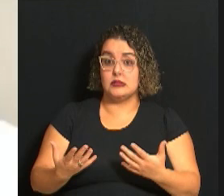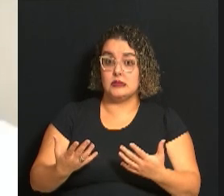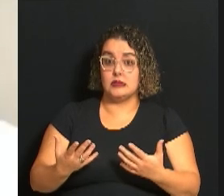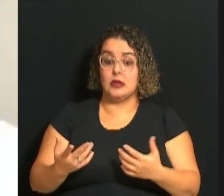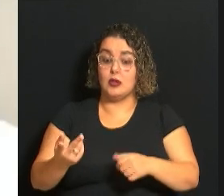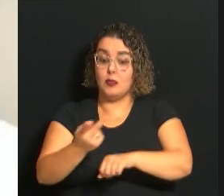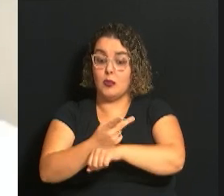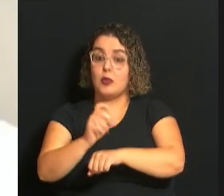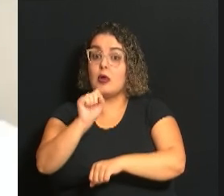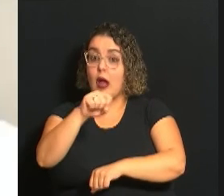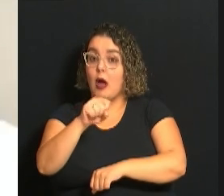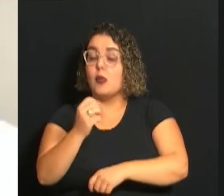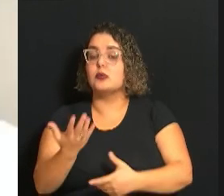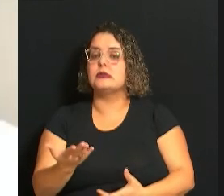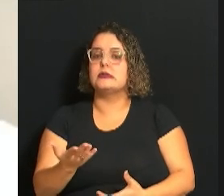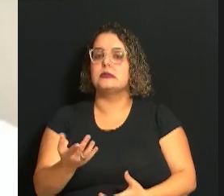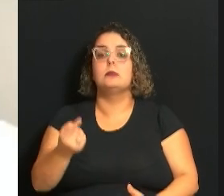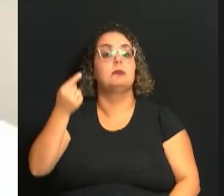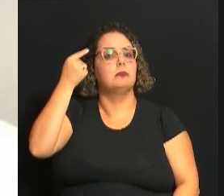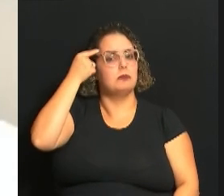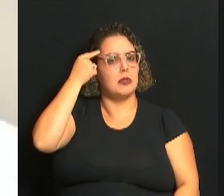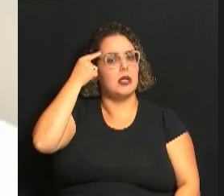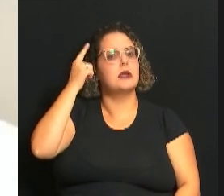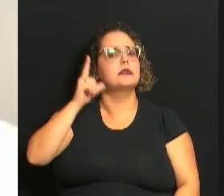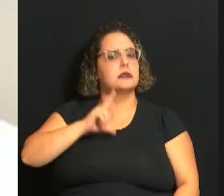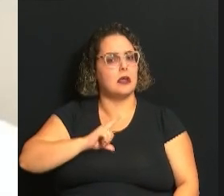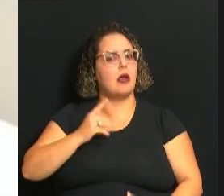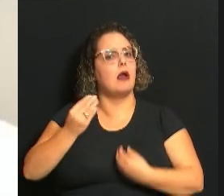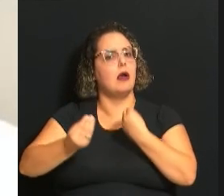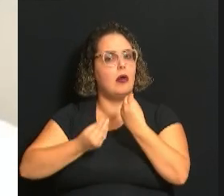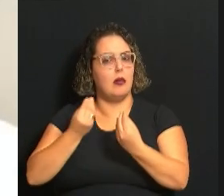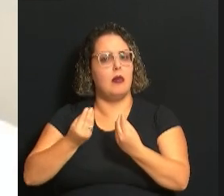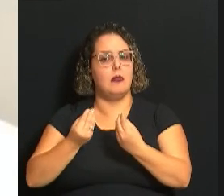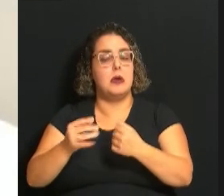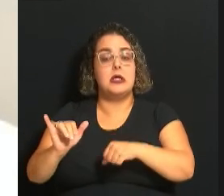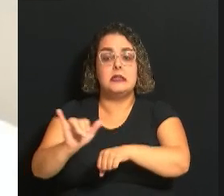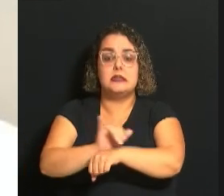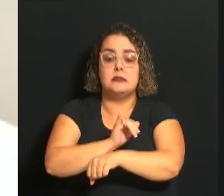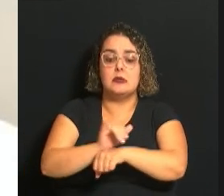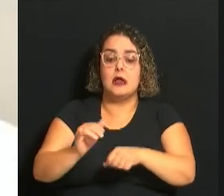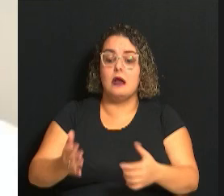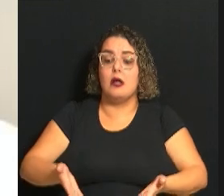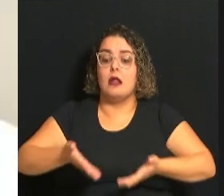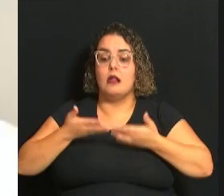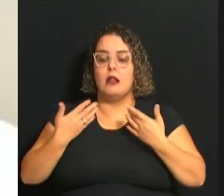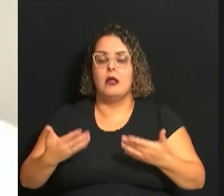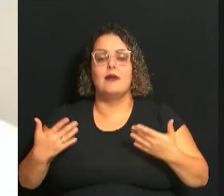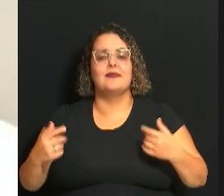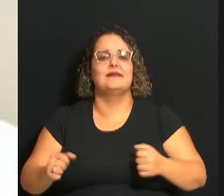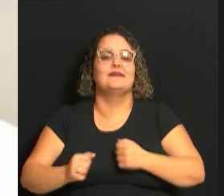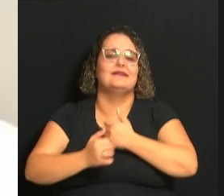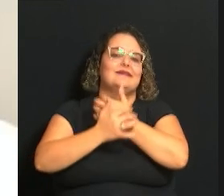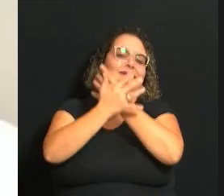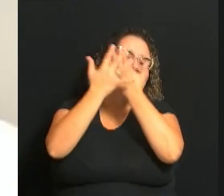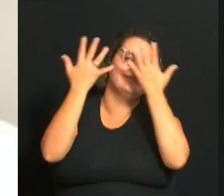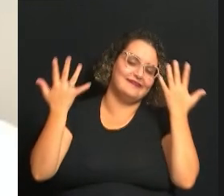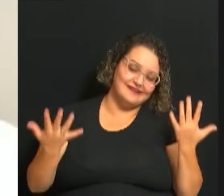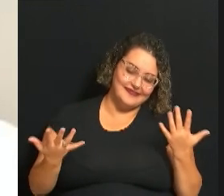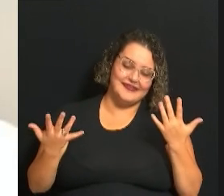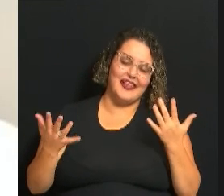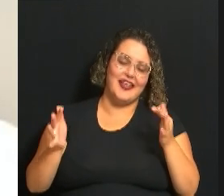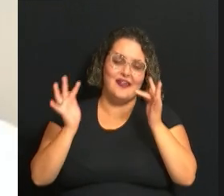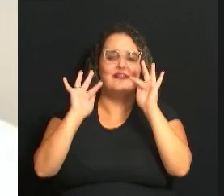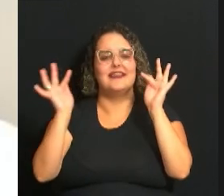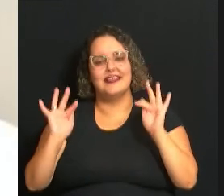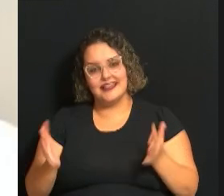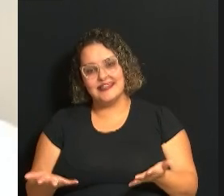tem sim. A gente tem como encontrar um caminho mais leve, mais florido, mais feliz. Então eu agradeço demais,